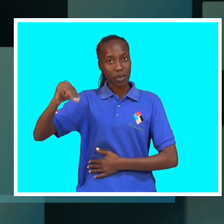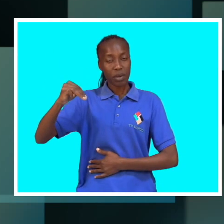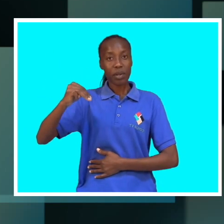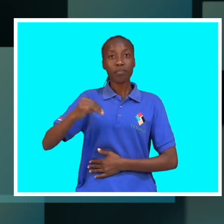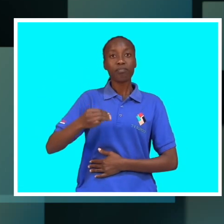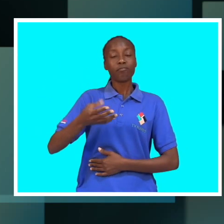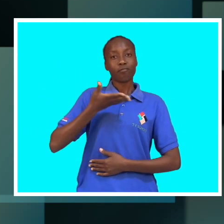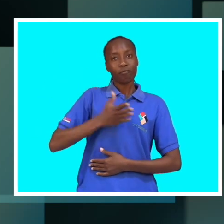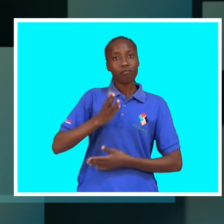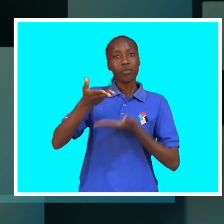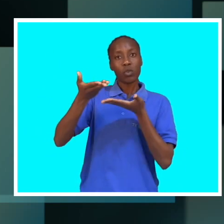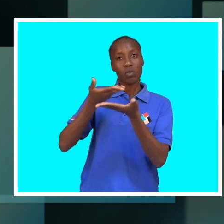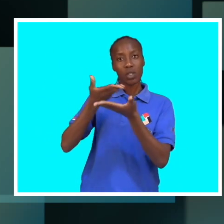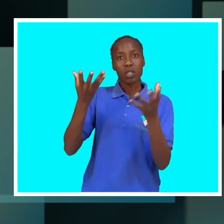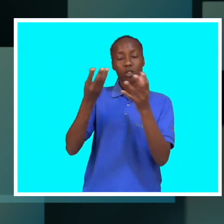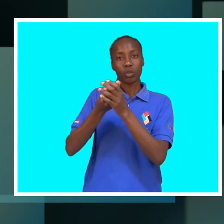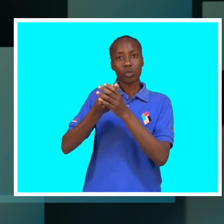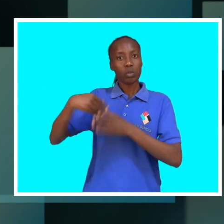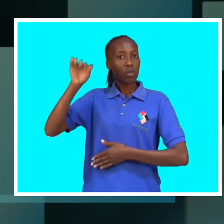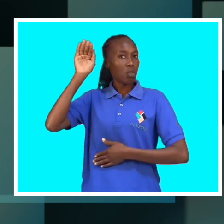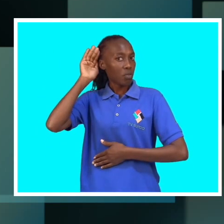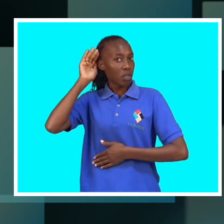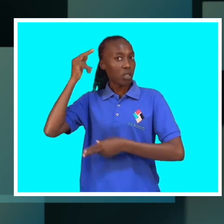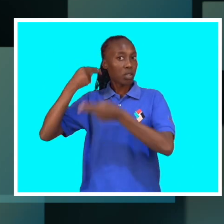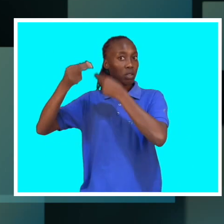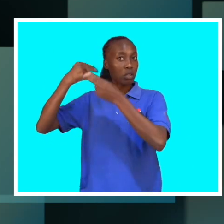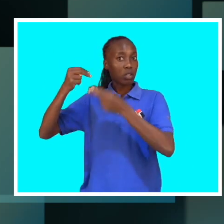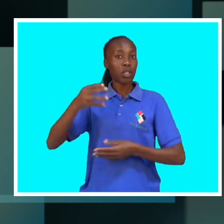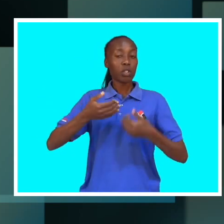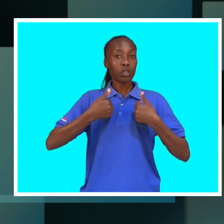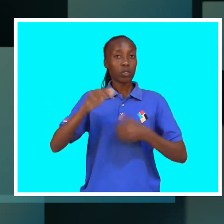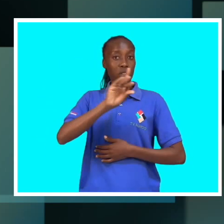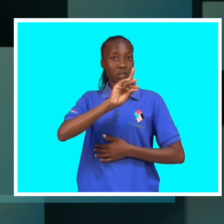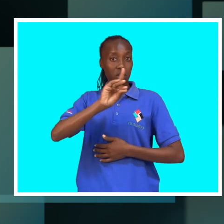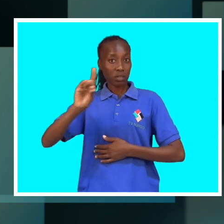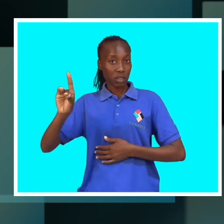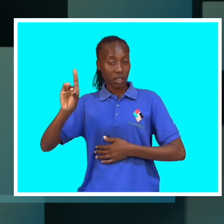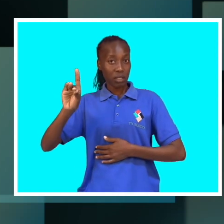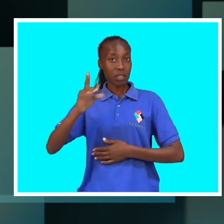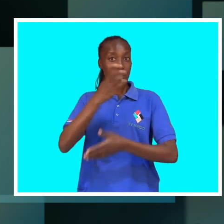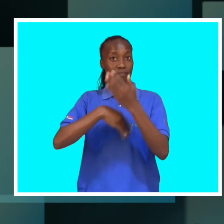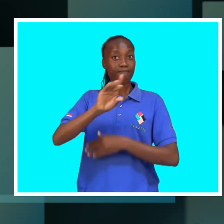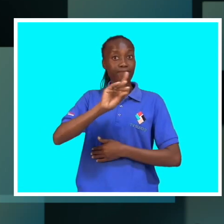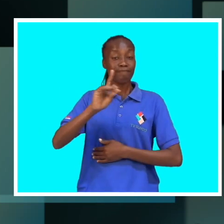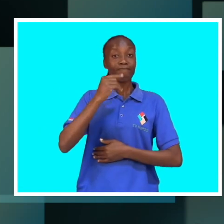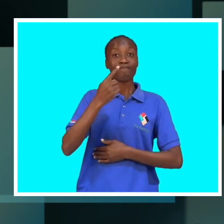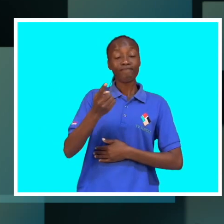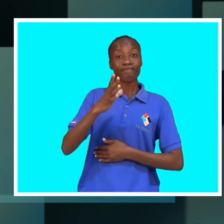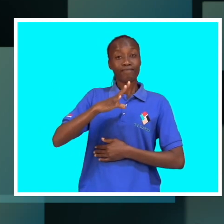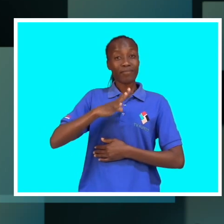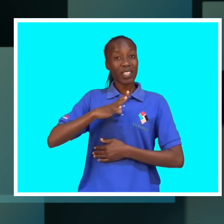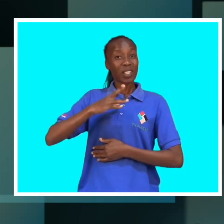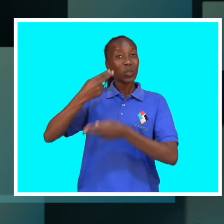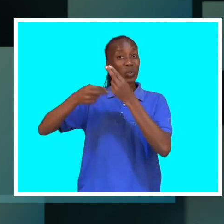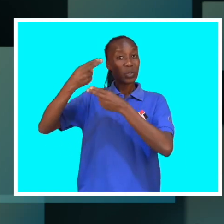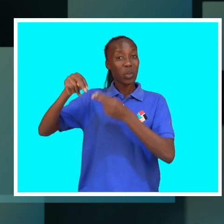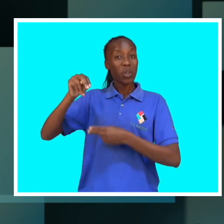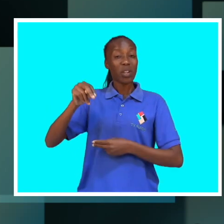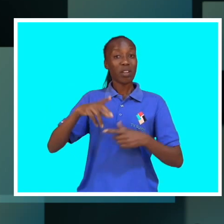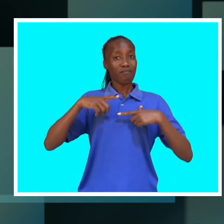Matola, para acompanharmos um tutorial de um jovem com deficiência físico-motora, que é uma história